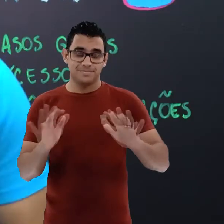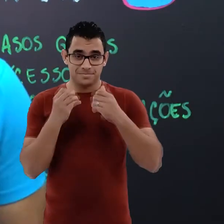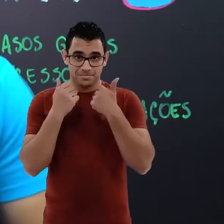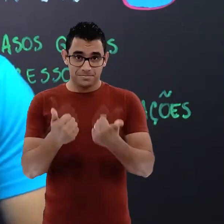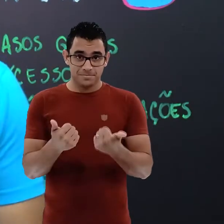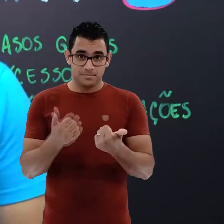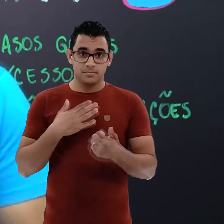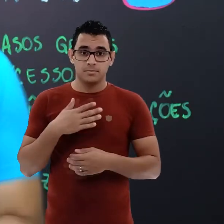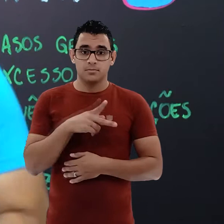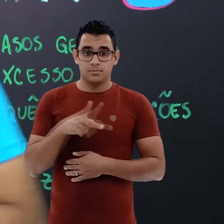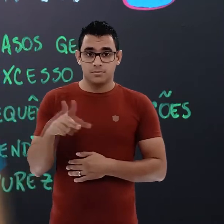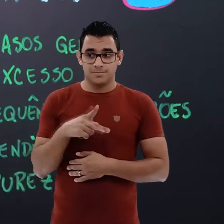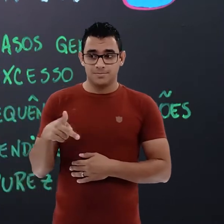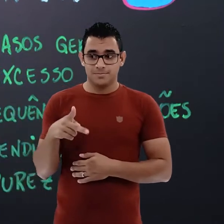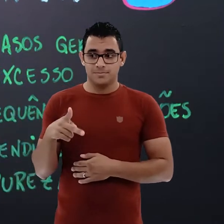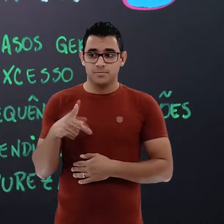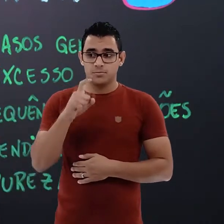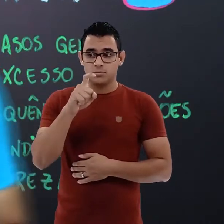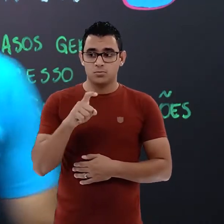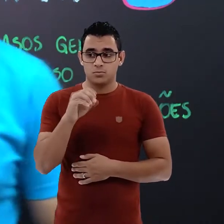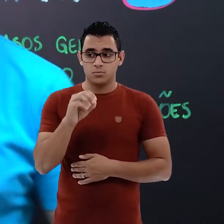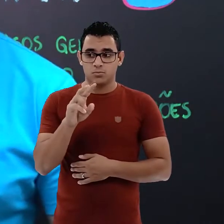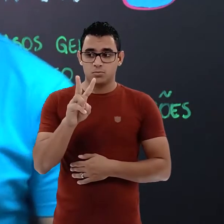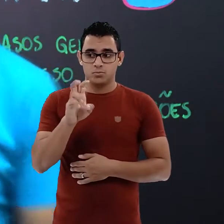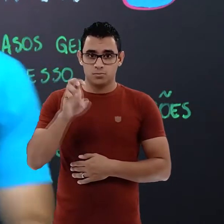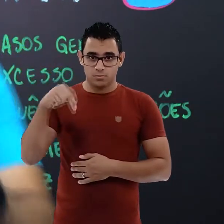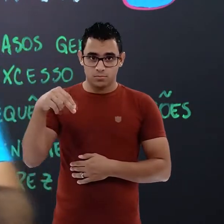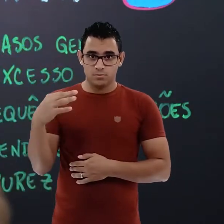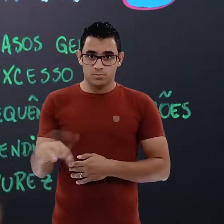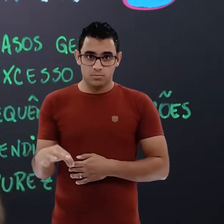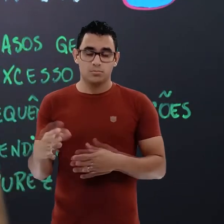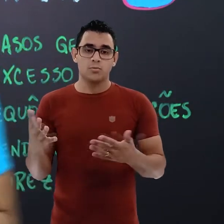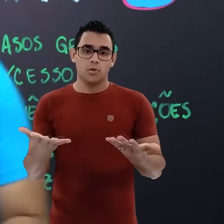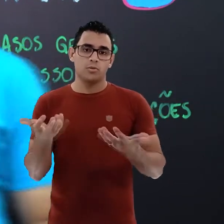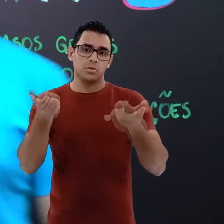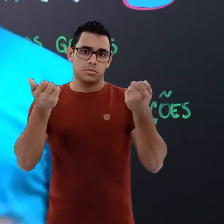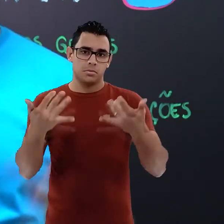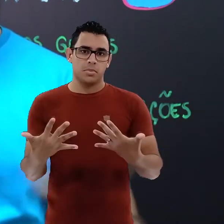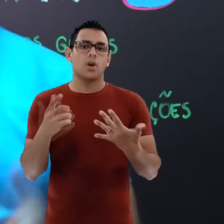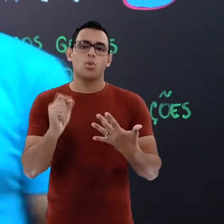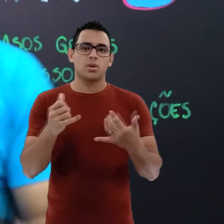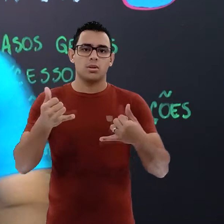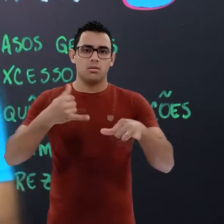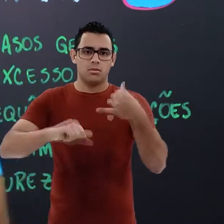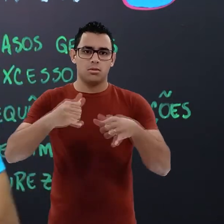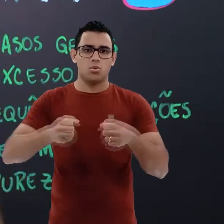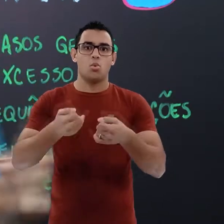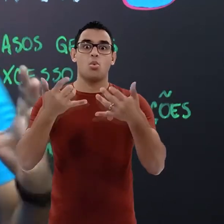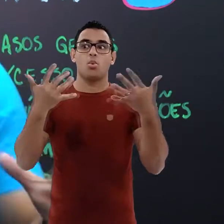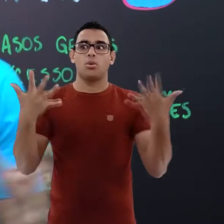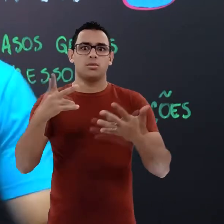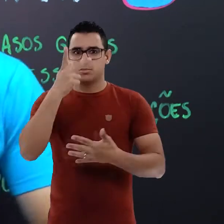Fala galera, beleza? Aqui é o professor Jovem para mais uma aula com vocês. Hoje nós vamos falar sobre estequiometria. Vamos começar esse assunto